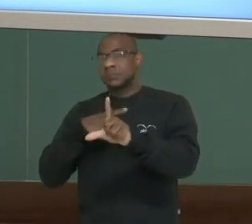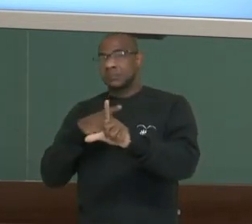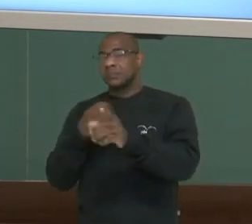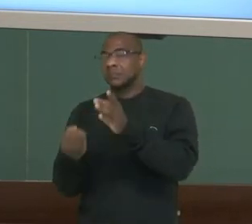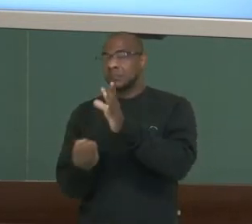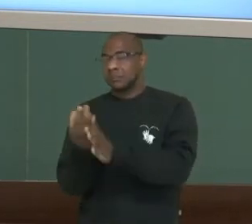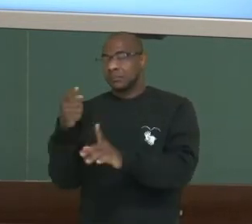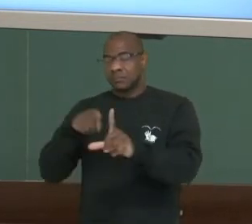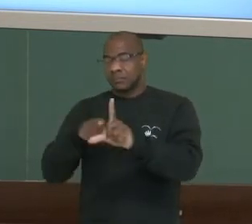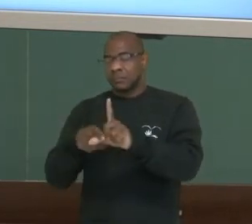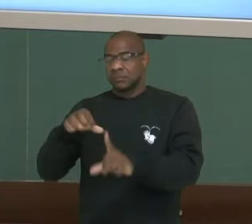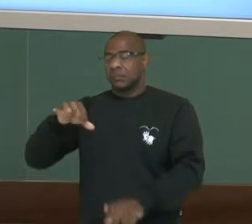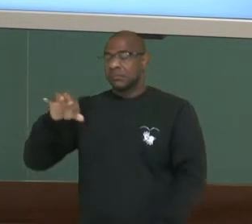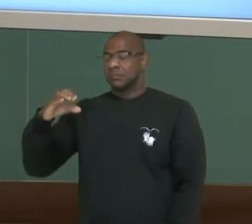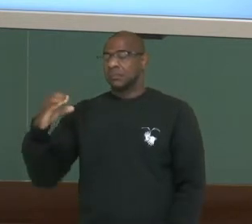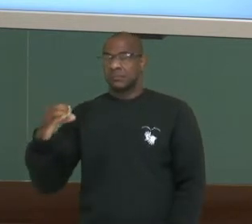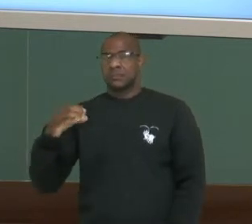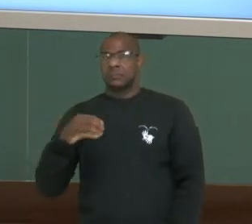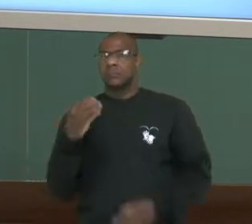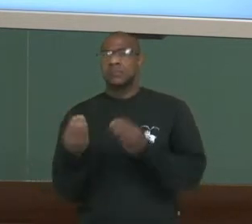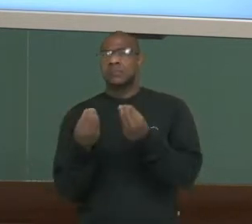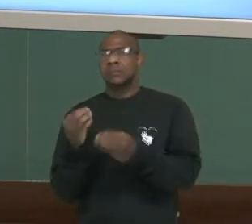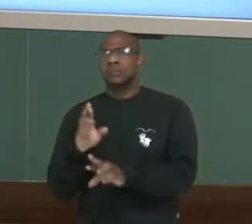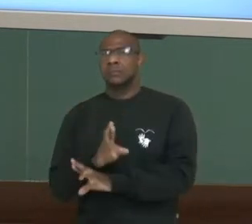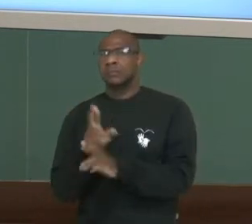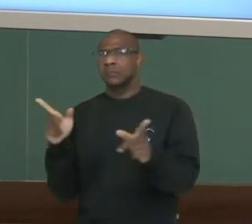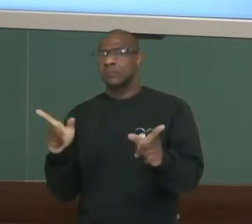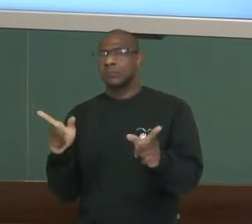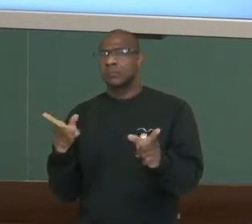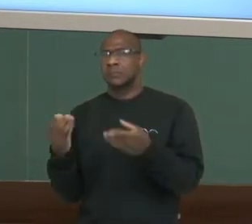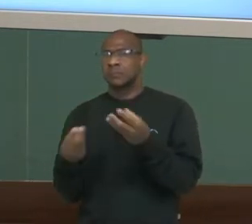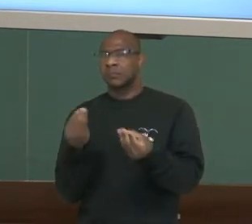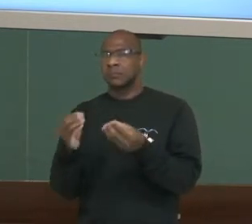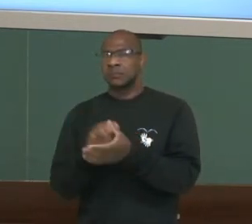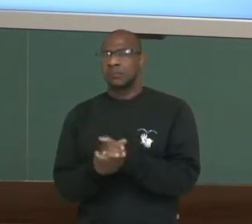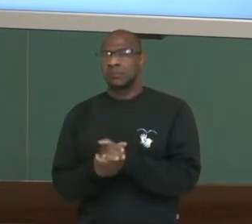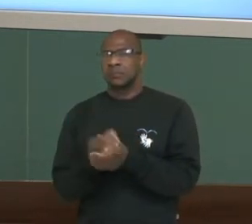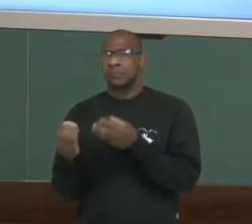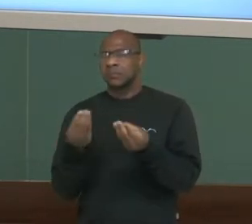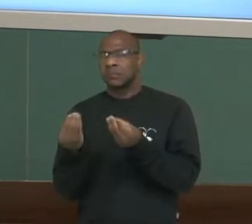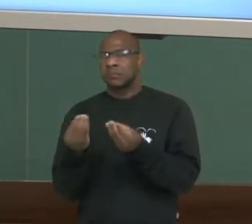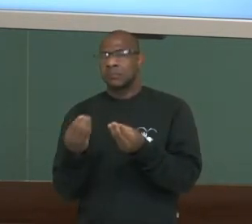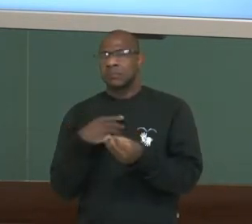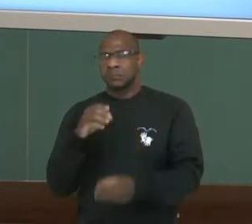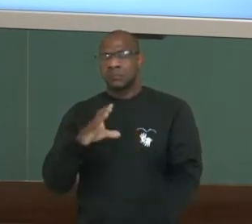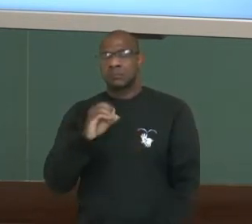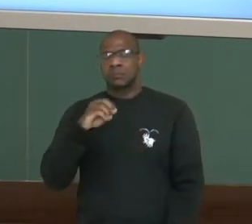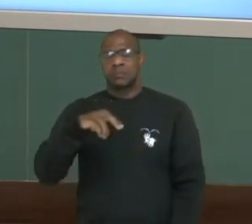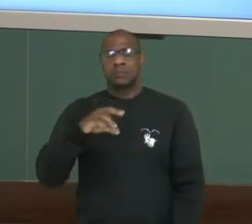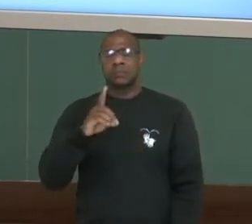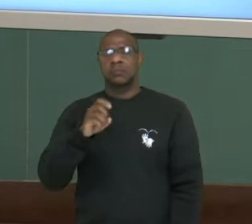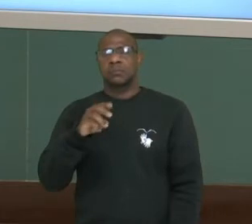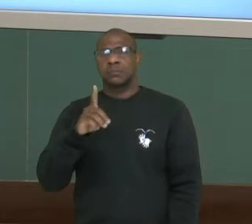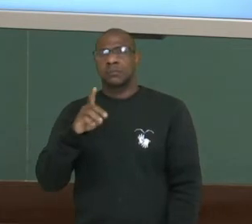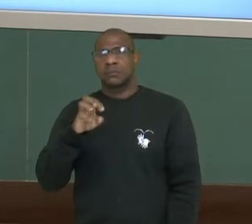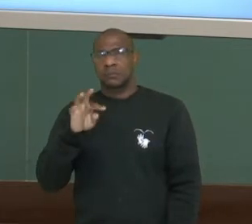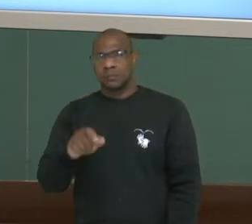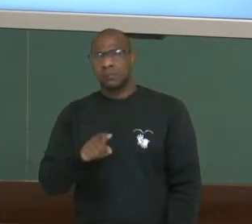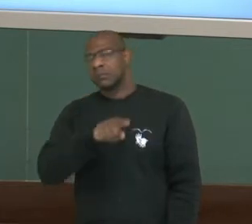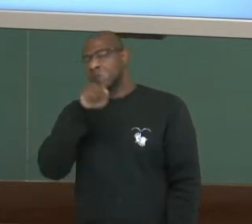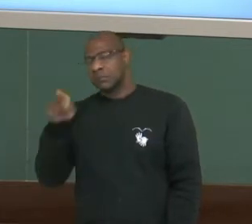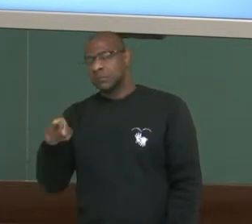formando 90 graus. Como é que a gente vai diferenciar quando elas são concorrentes e quando elas são